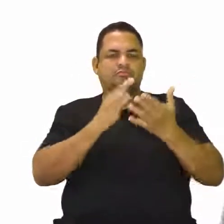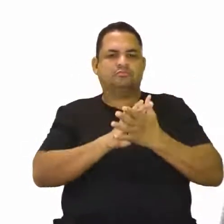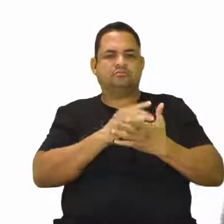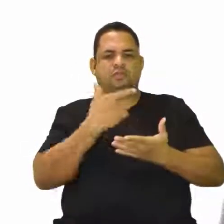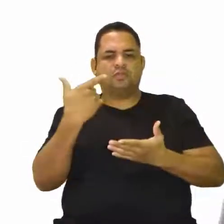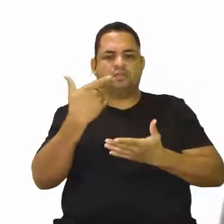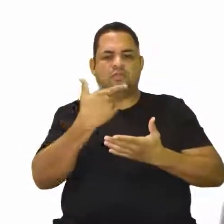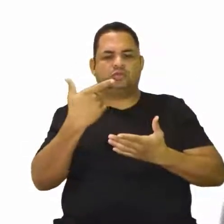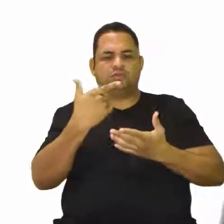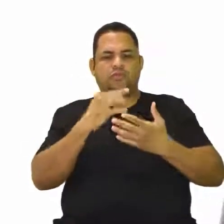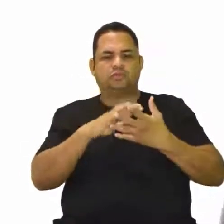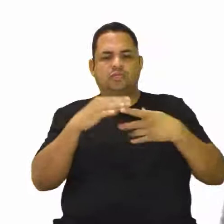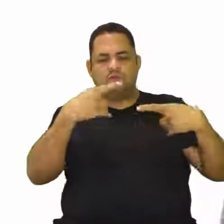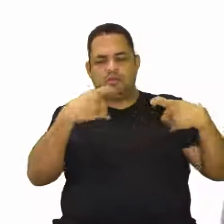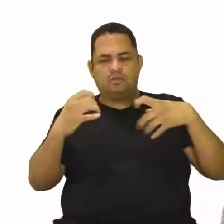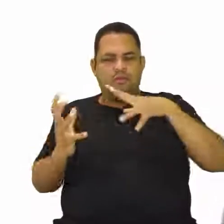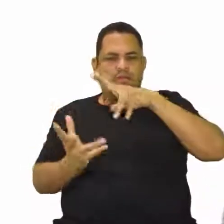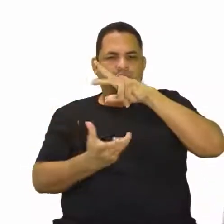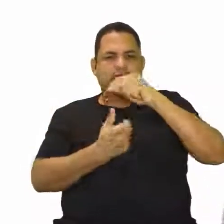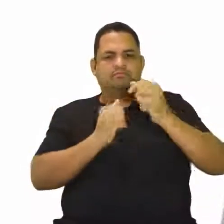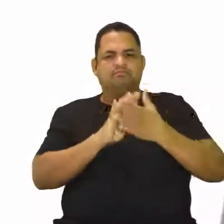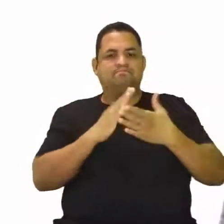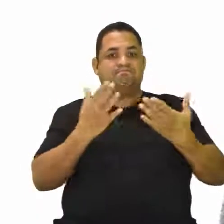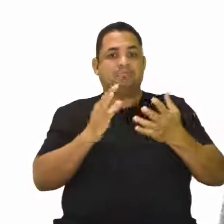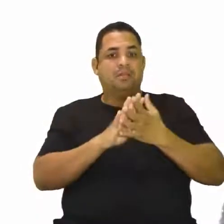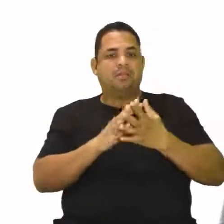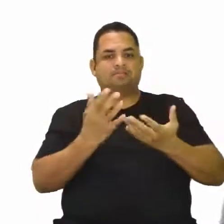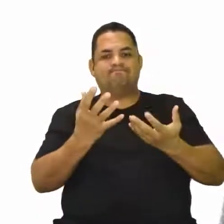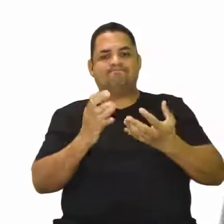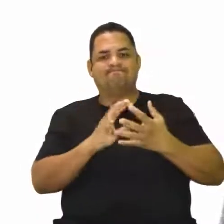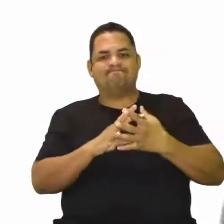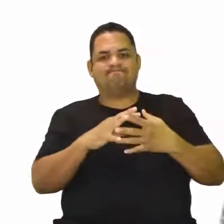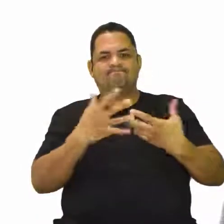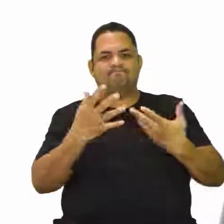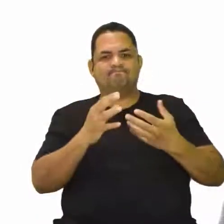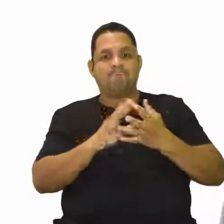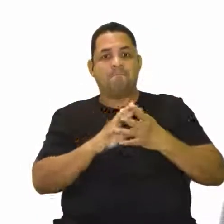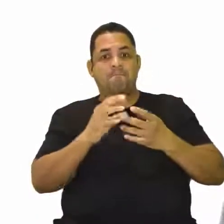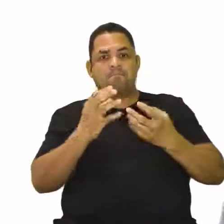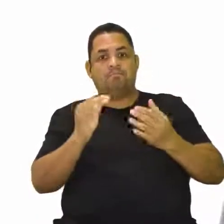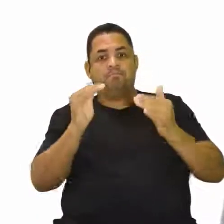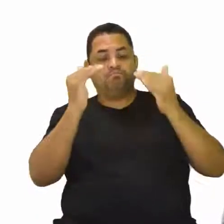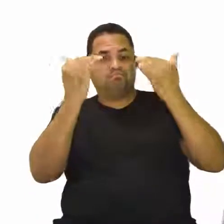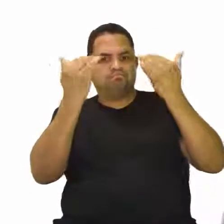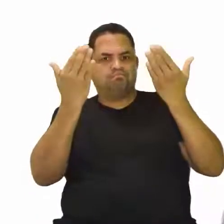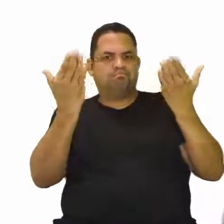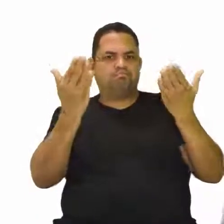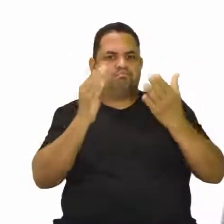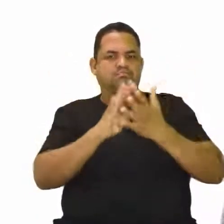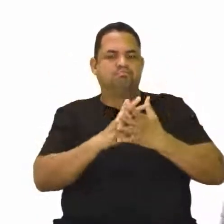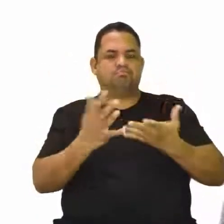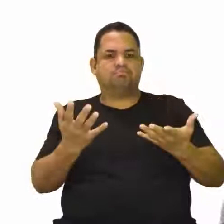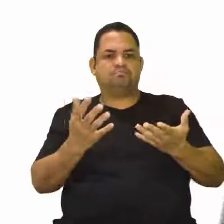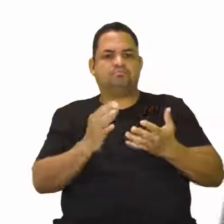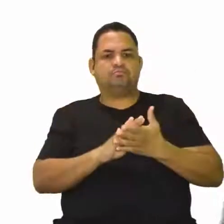segundo conflito é a cia paralisante mesmo é de você ficar